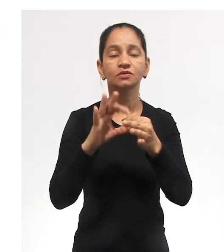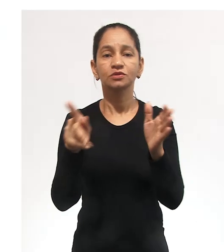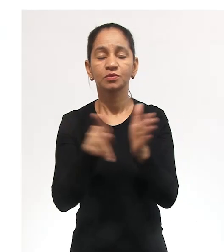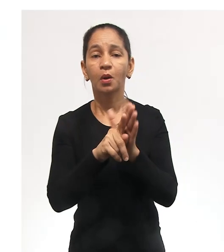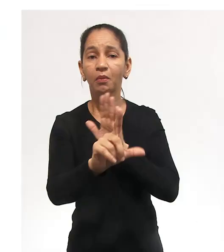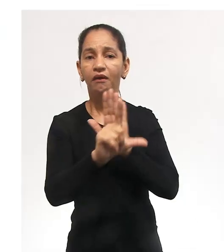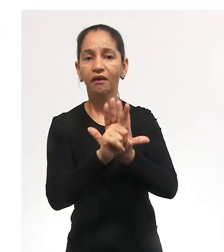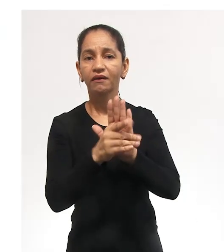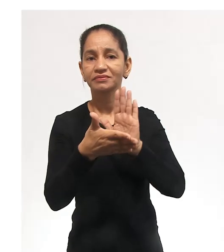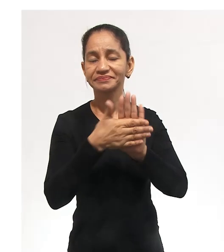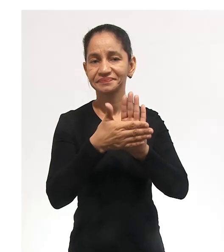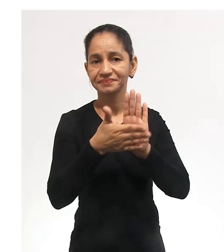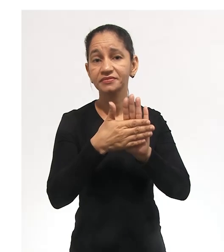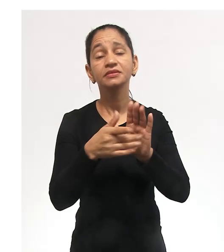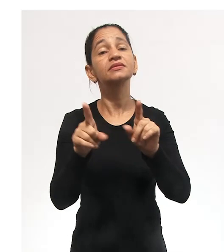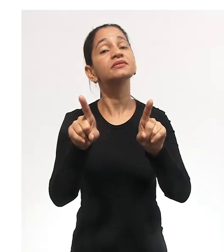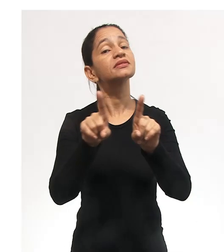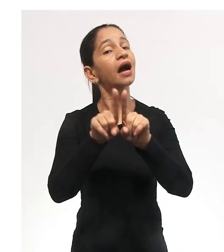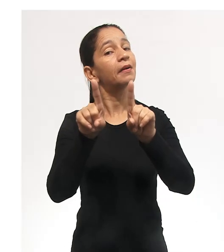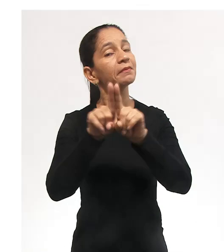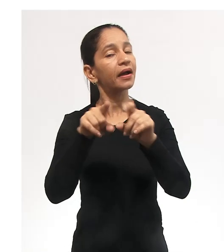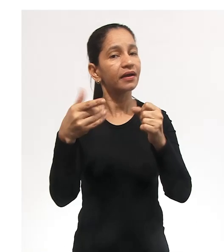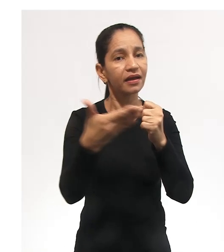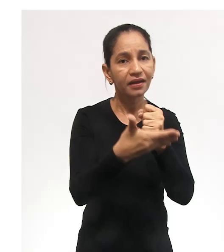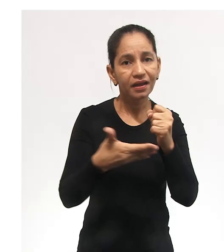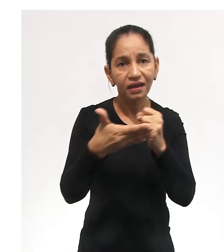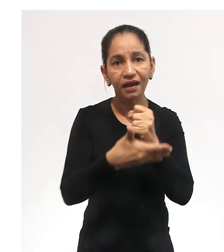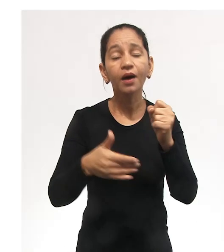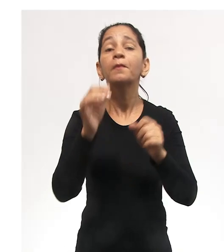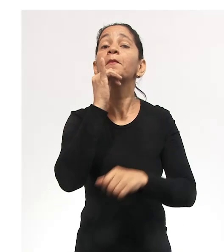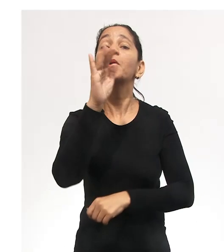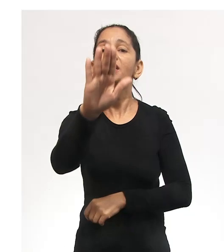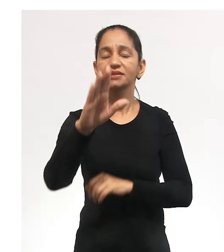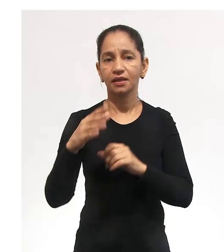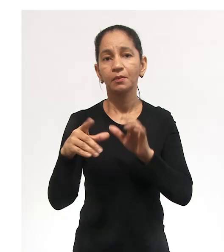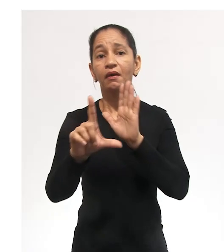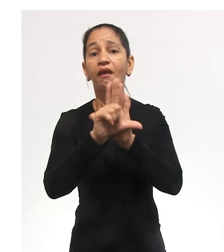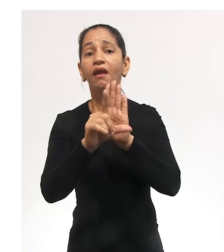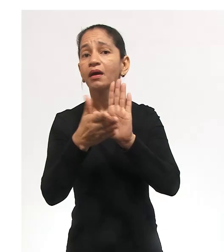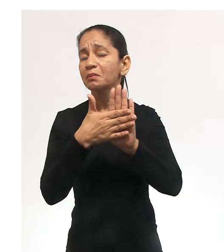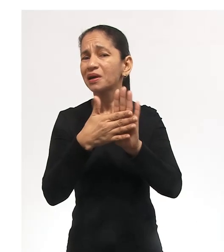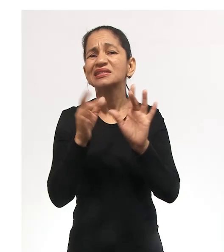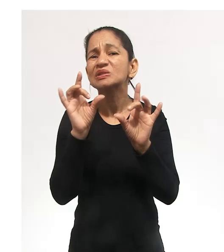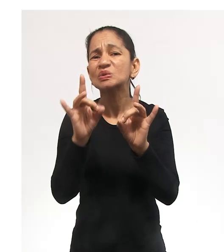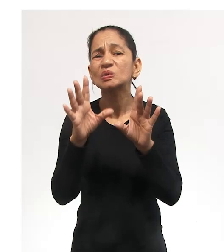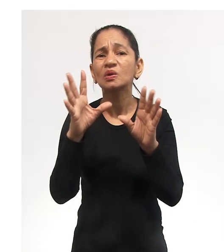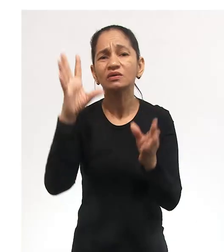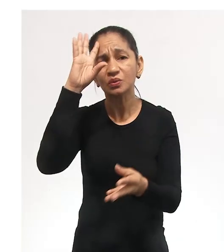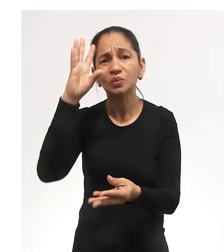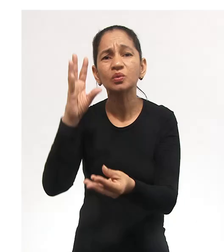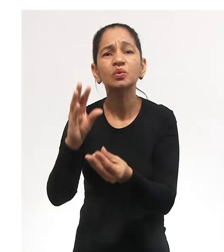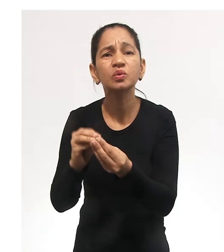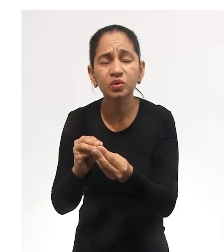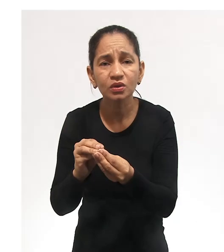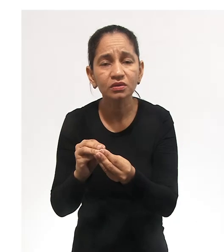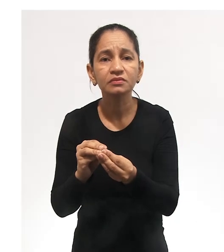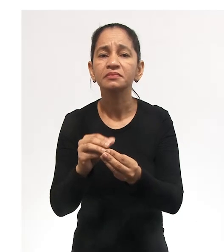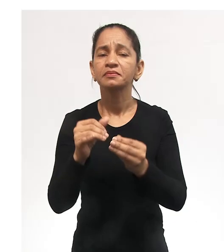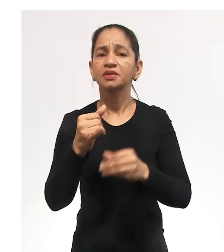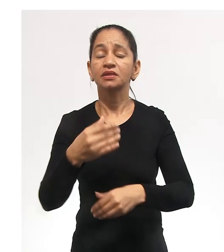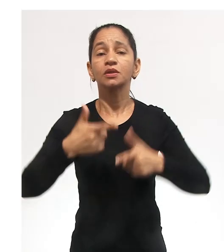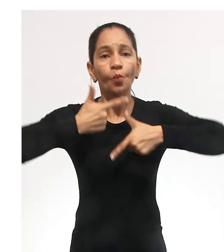E aí fundamenta-se, inclusive, ó, nos princípios do quê? Da legalidade, olha aí, ó, tá vendo? Só que não é só isso, né?